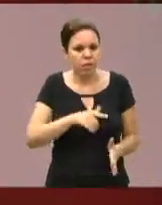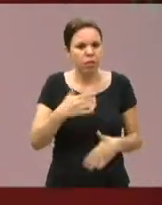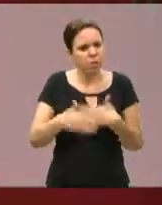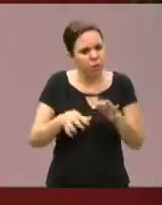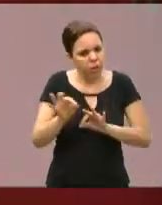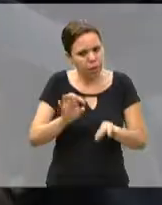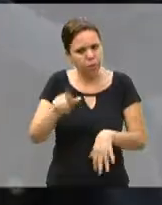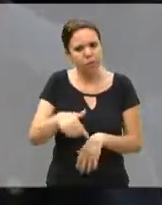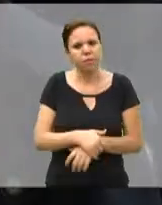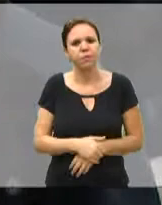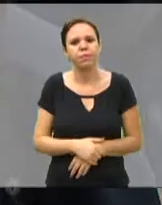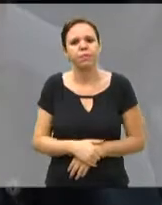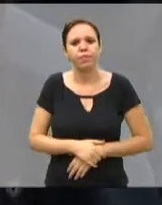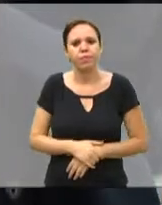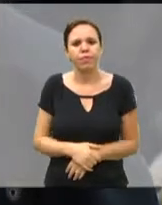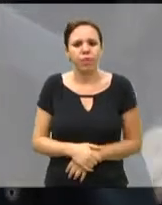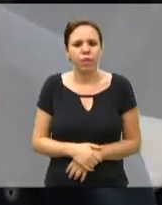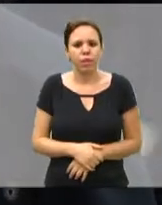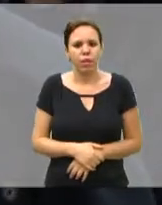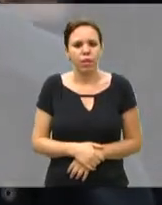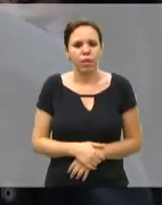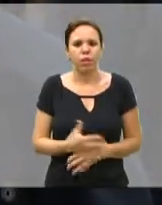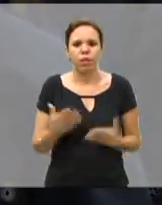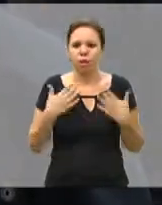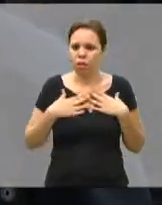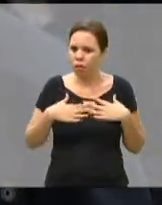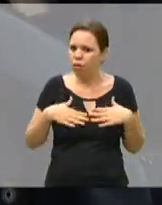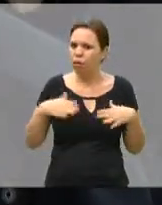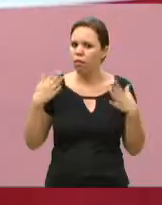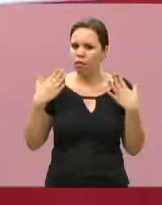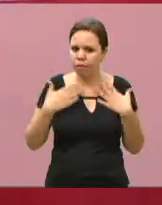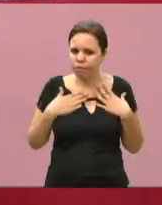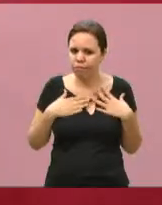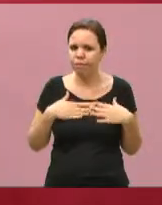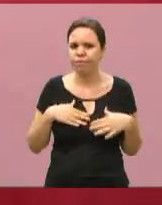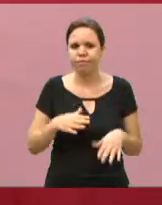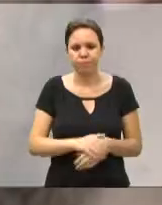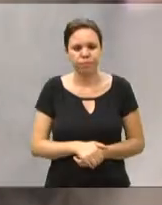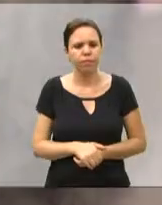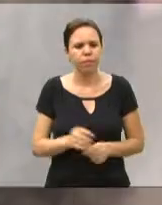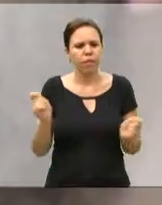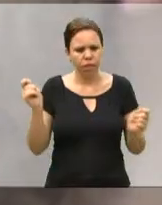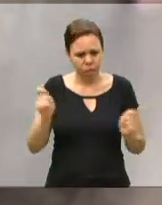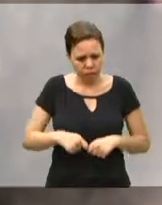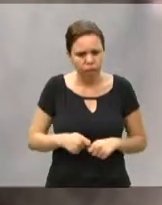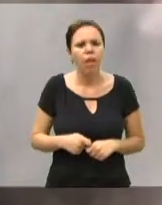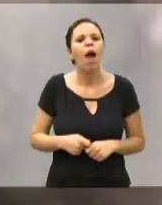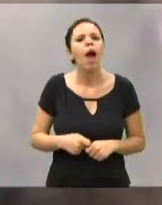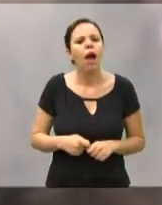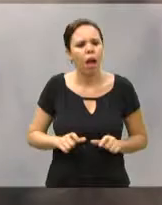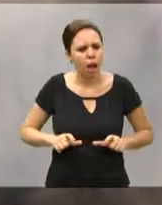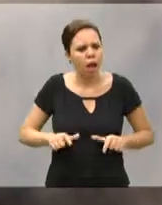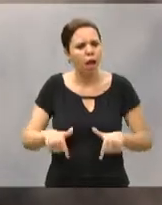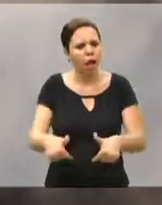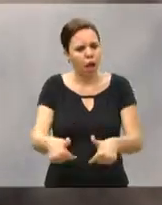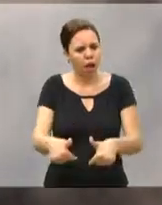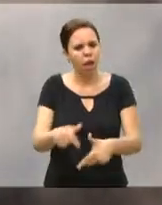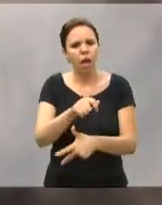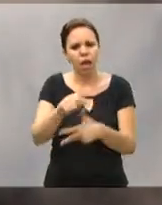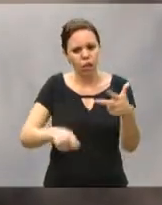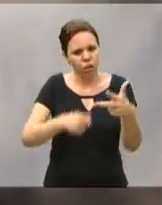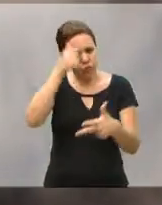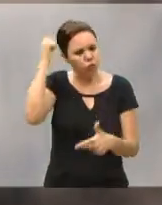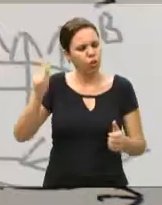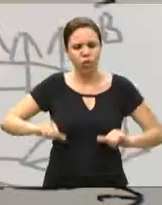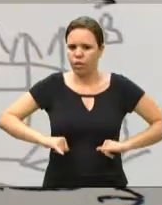Tamo preparando pra isso, né? É, mas muita calma nessa hora. Dá pra encarar o vestibular e o Enem sem muito